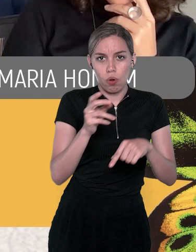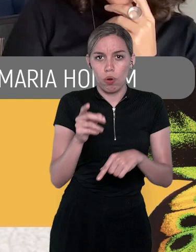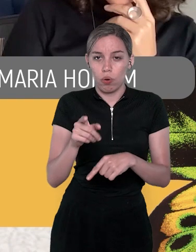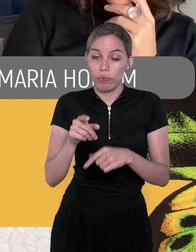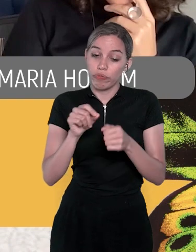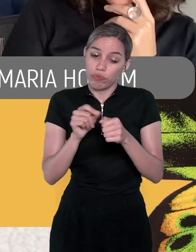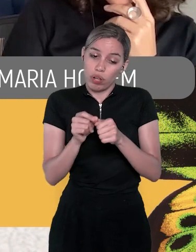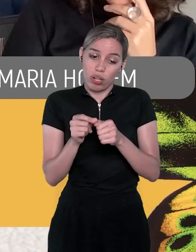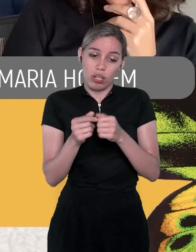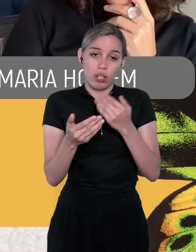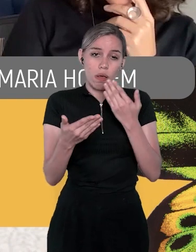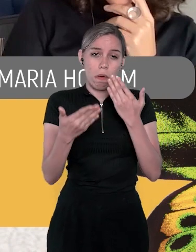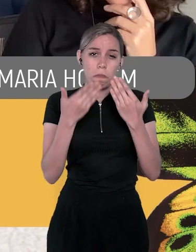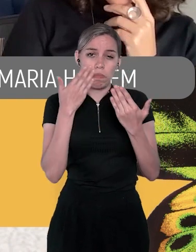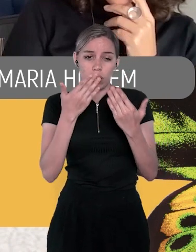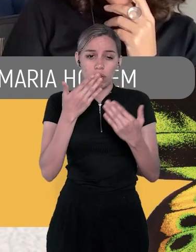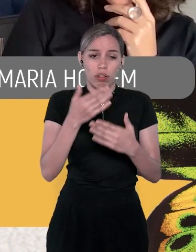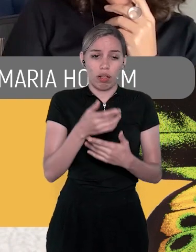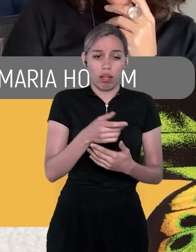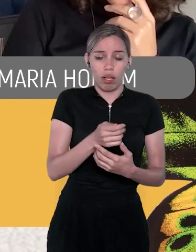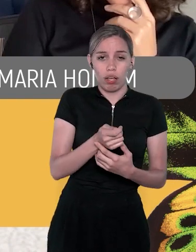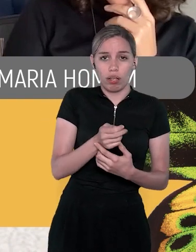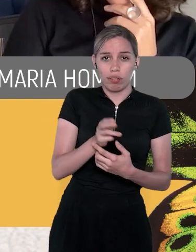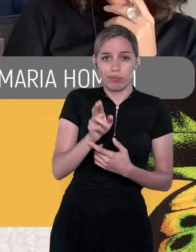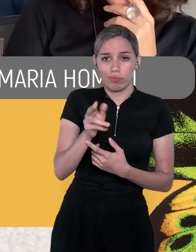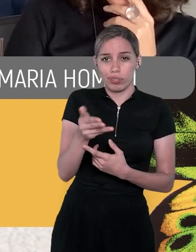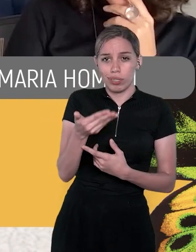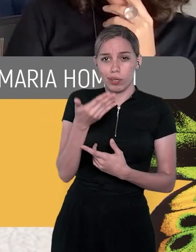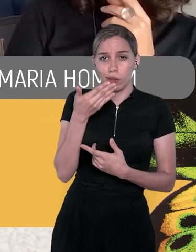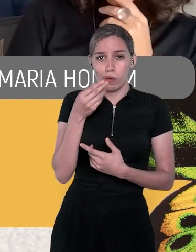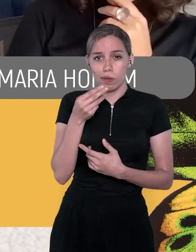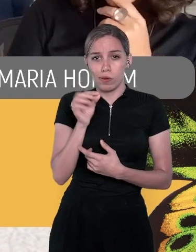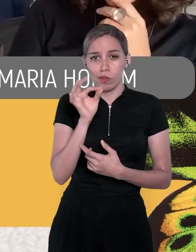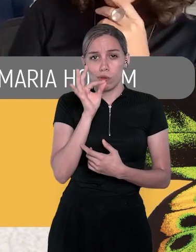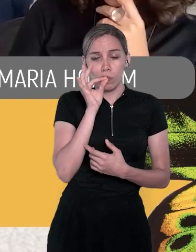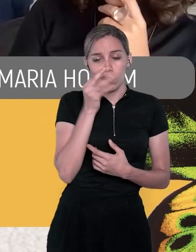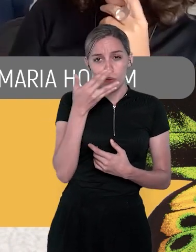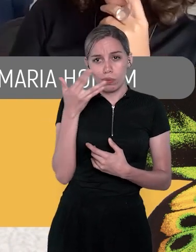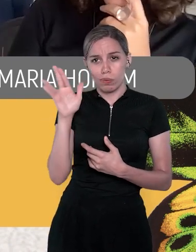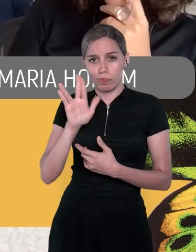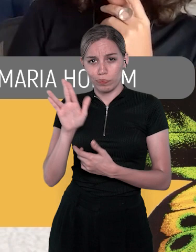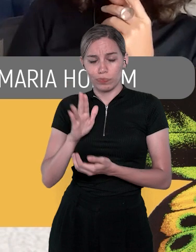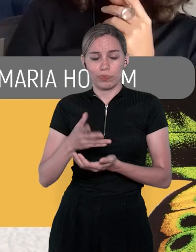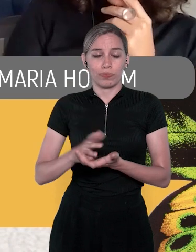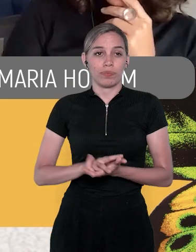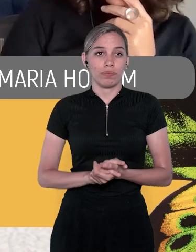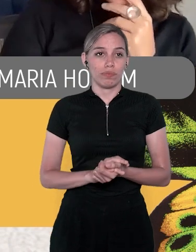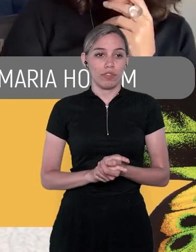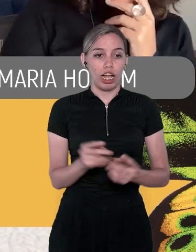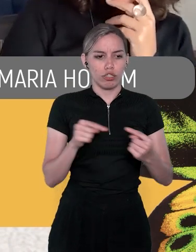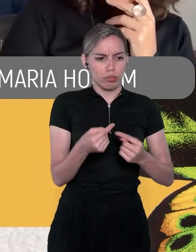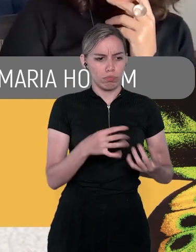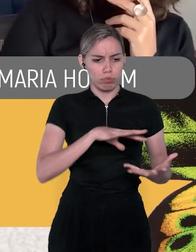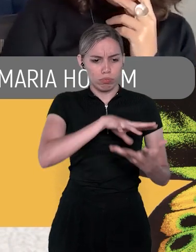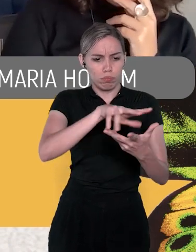caras, ou você vai fazer psicanálise, vai fumar maconha. Né? Era um mundo muito,